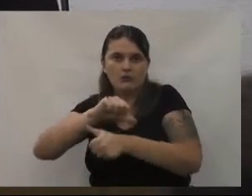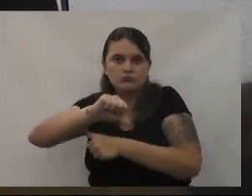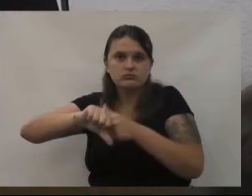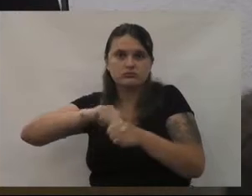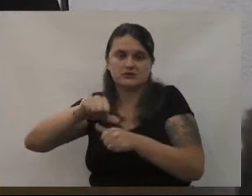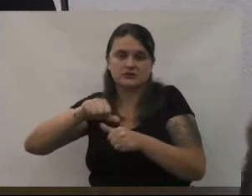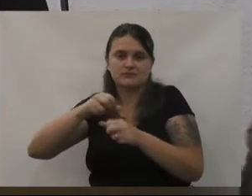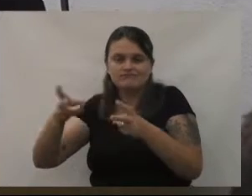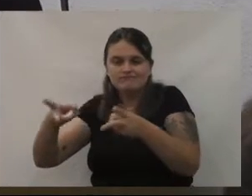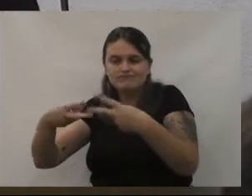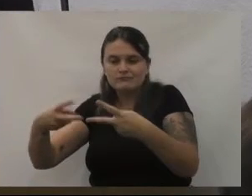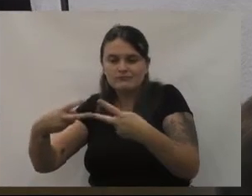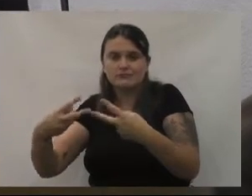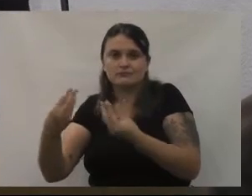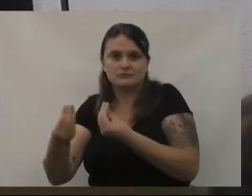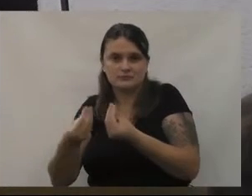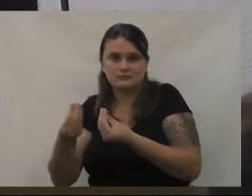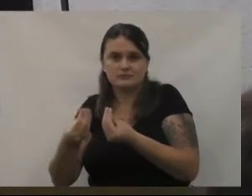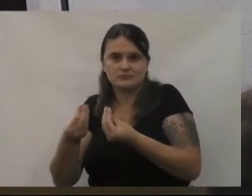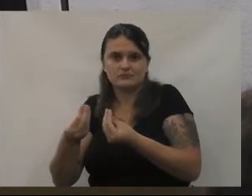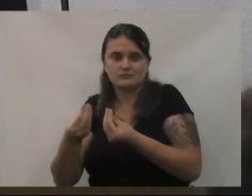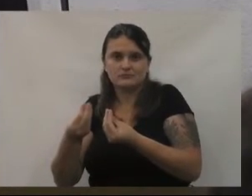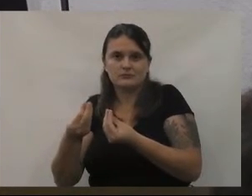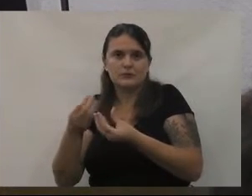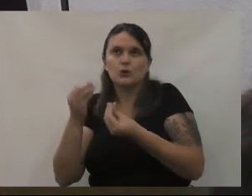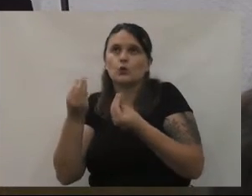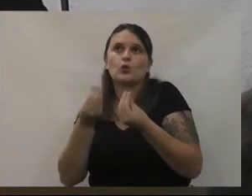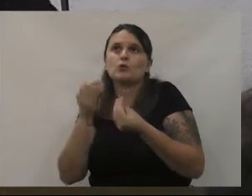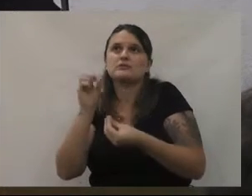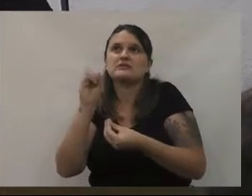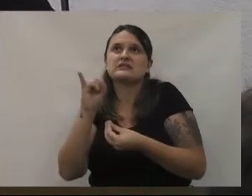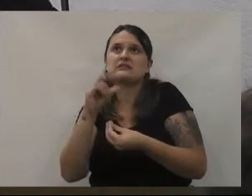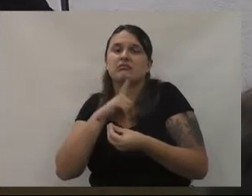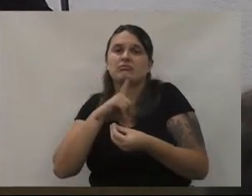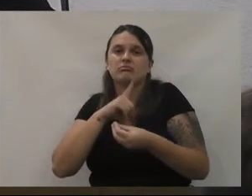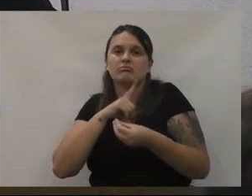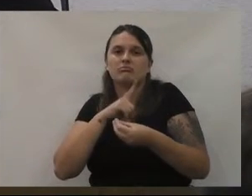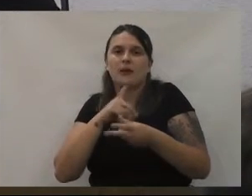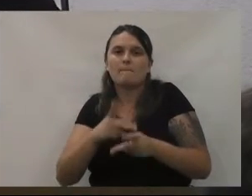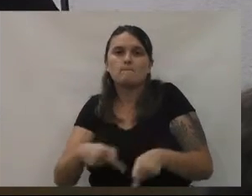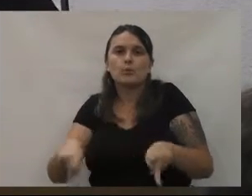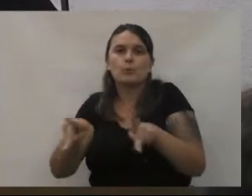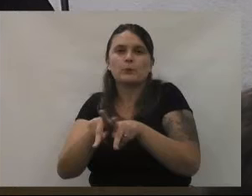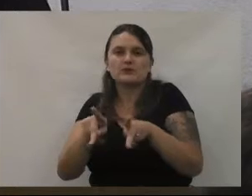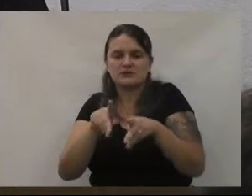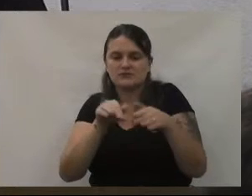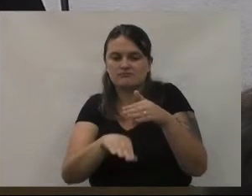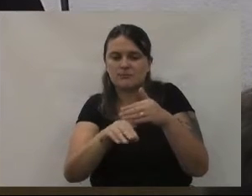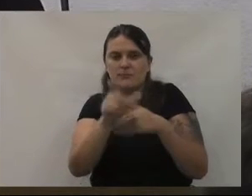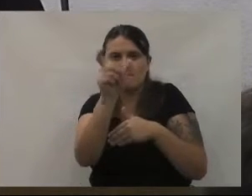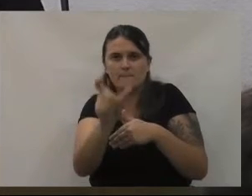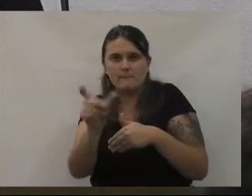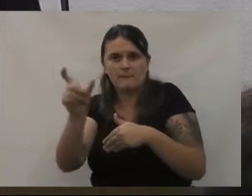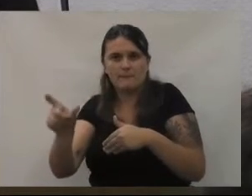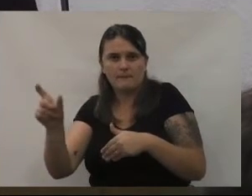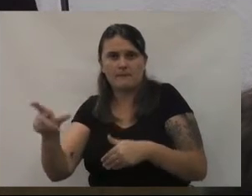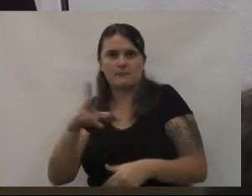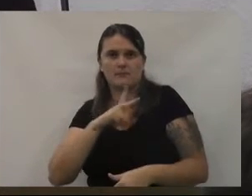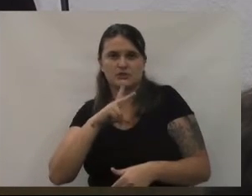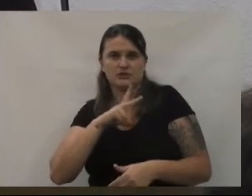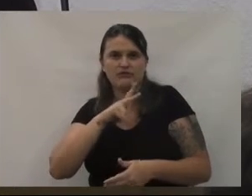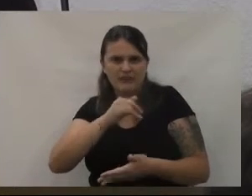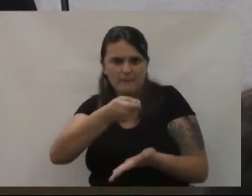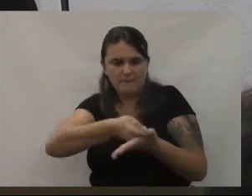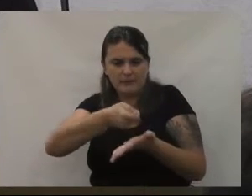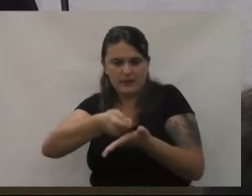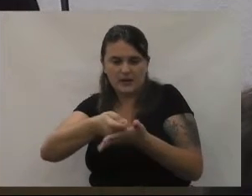o regime de capitalização é como se tivesse uma poupança individual. Você vai contribuir, vai para